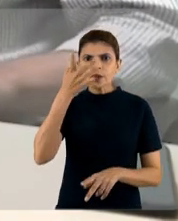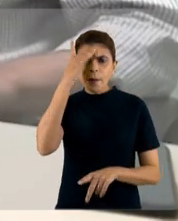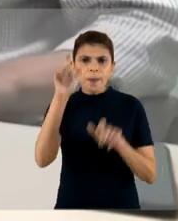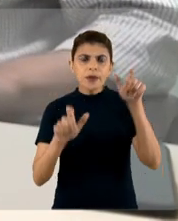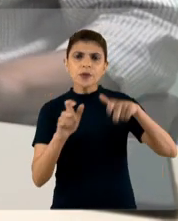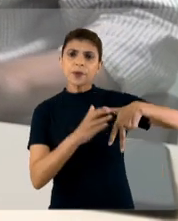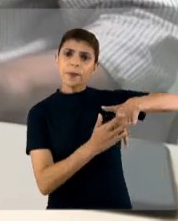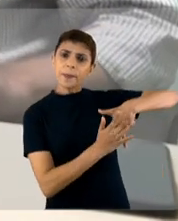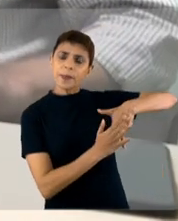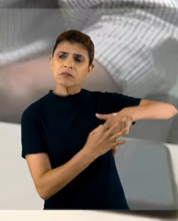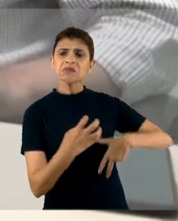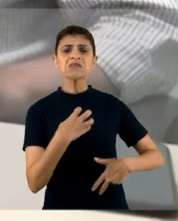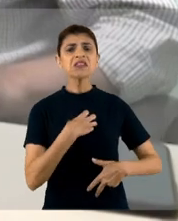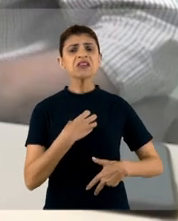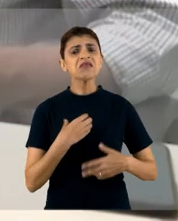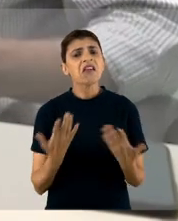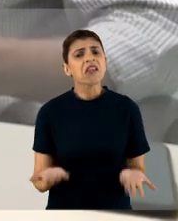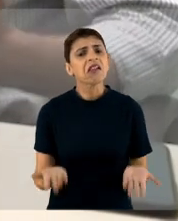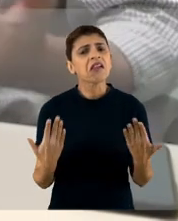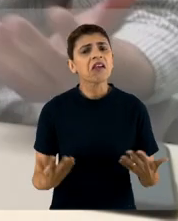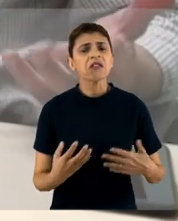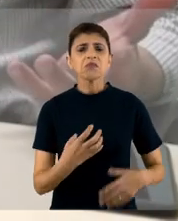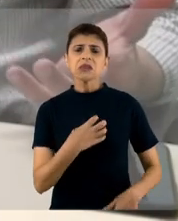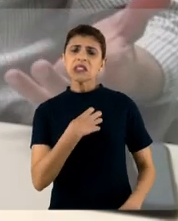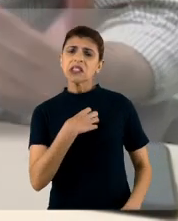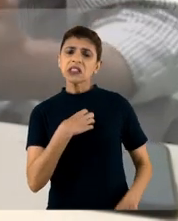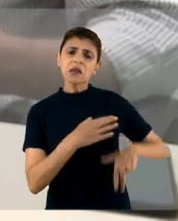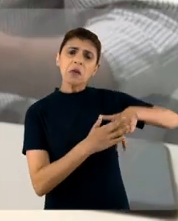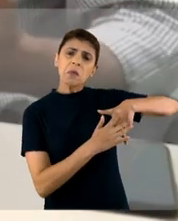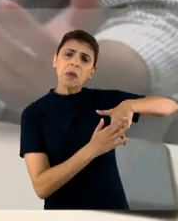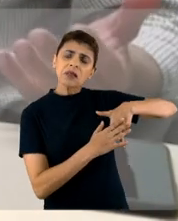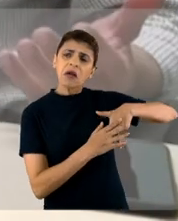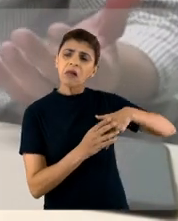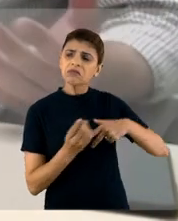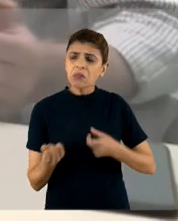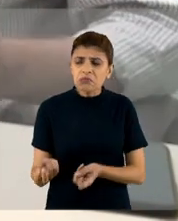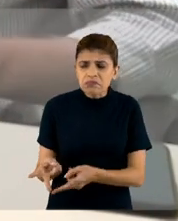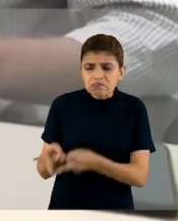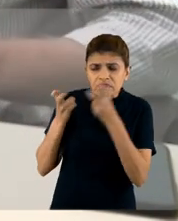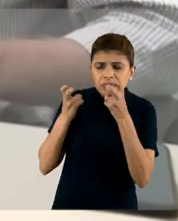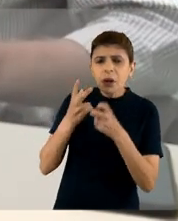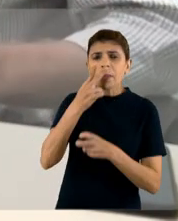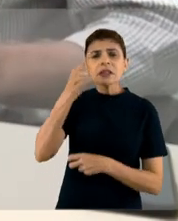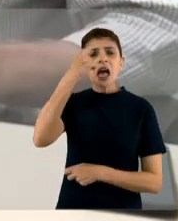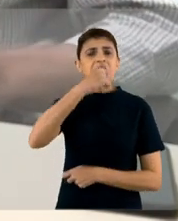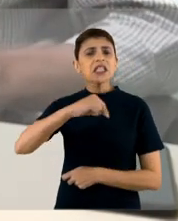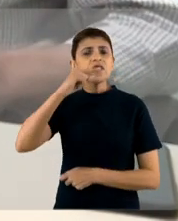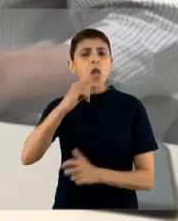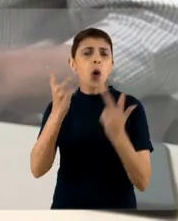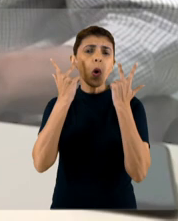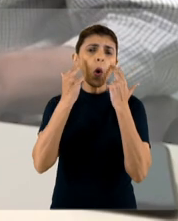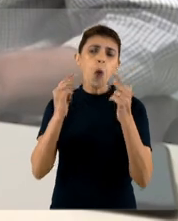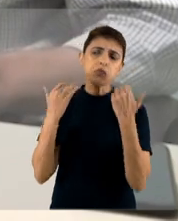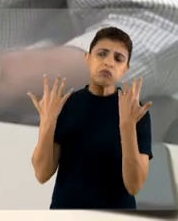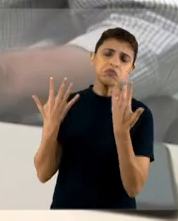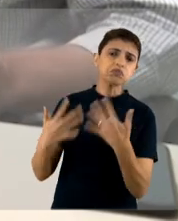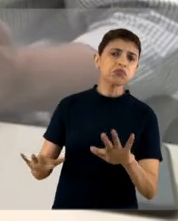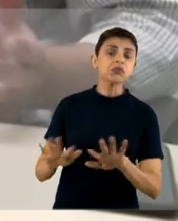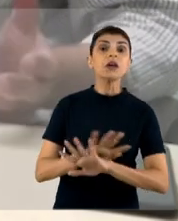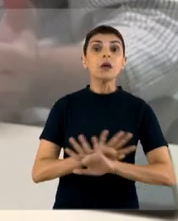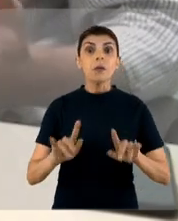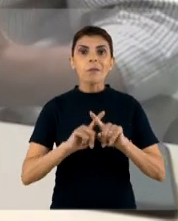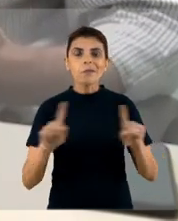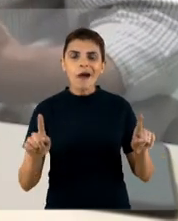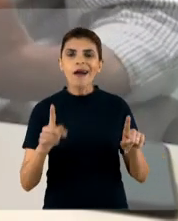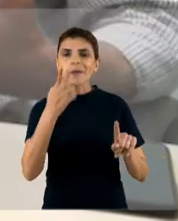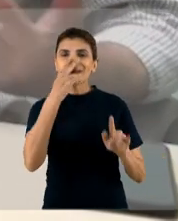de pacientes que tinham poucos sintomas sintomas novamente eram indistinguíveis de um resfriado comum então isso de certa forma é o é